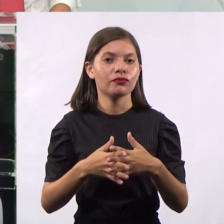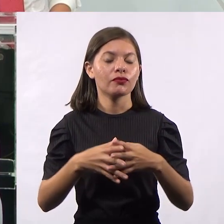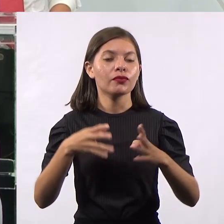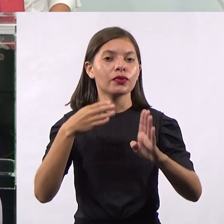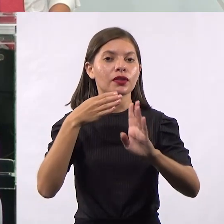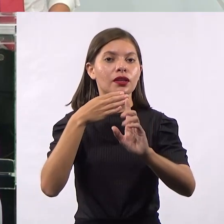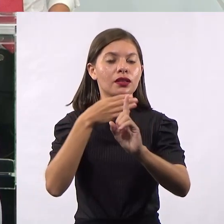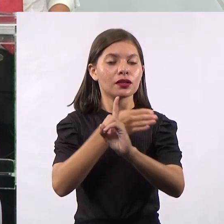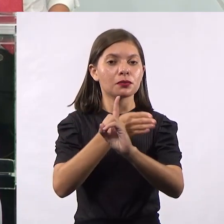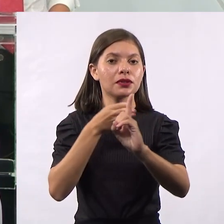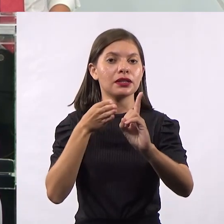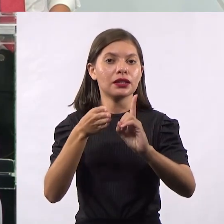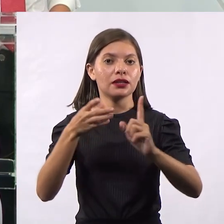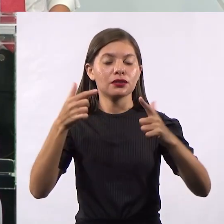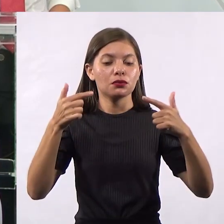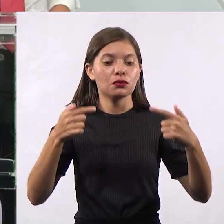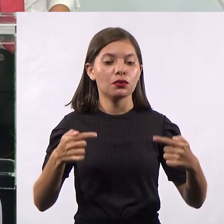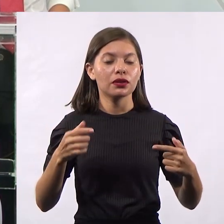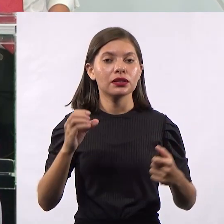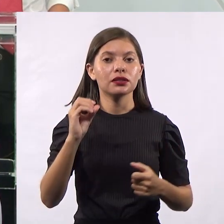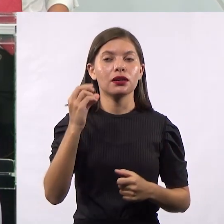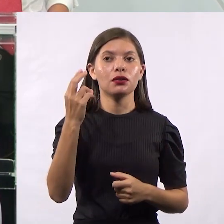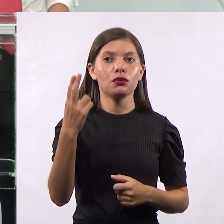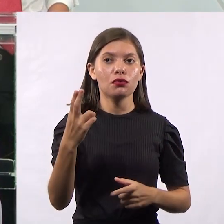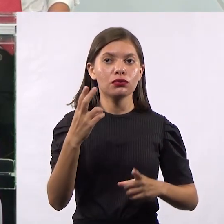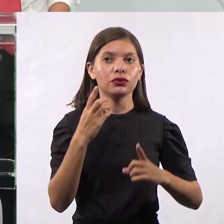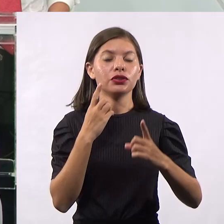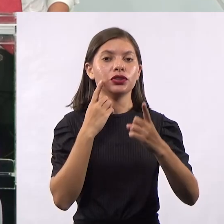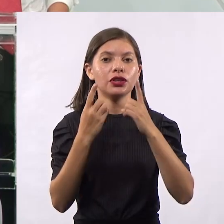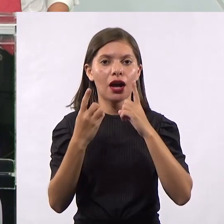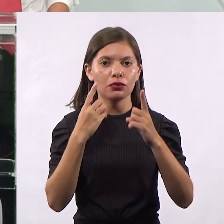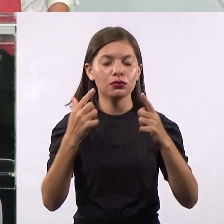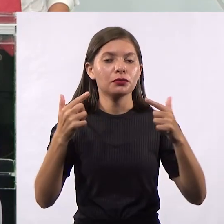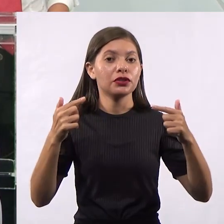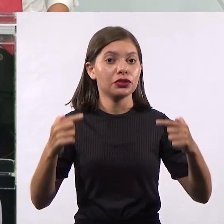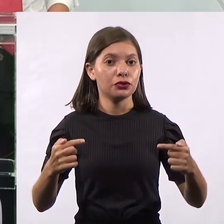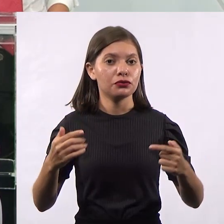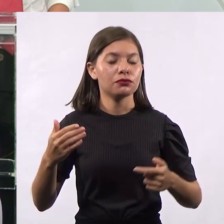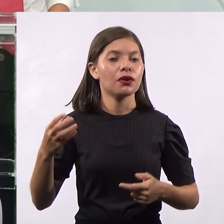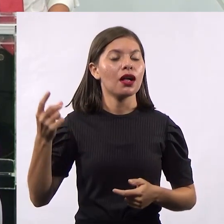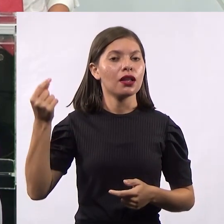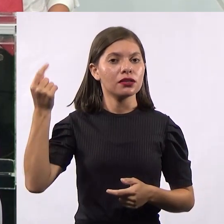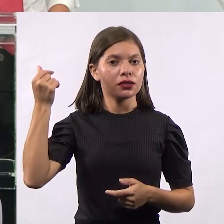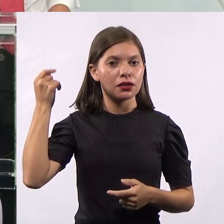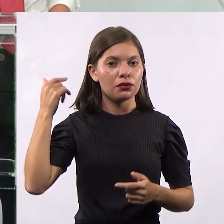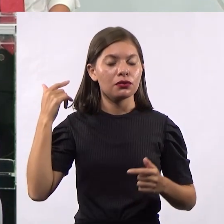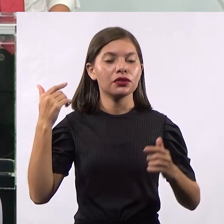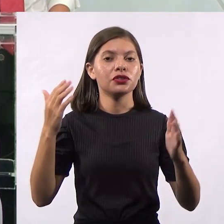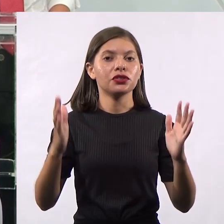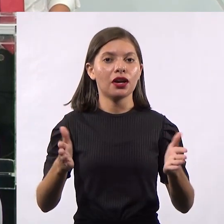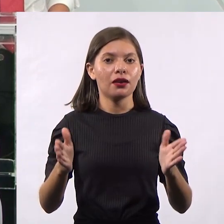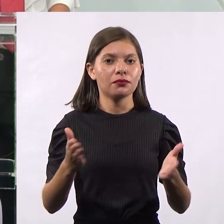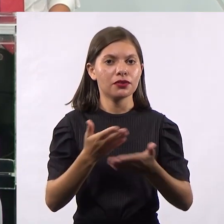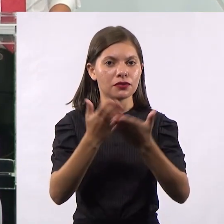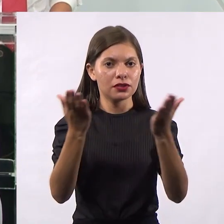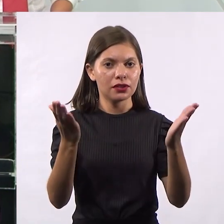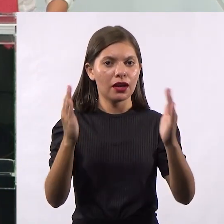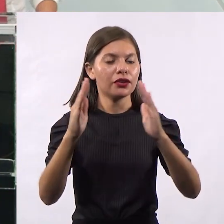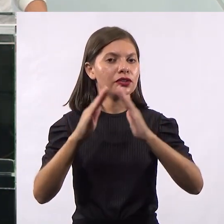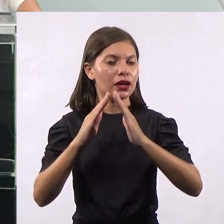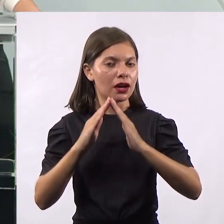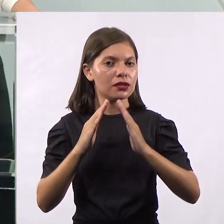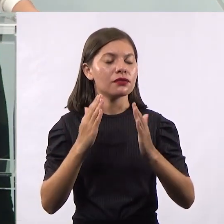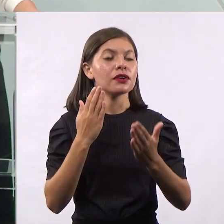complexa, né, nas modalidades concorrência ou diálogo competitivo, né, como eu já disse nas aulas anteriores, mas você